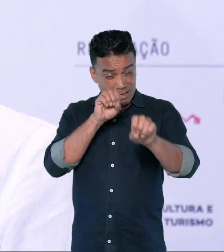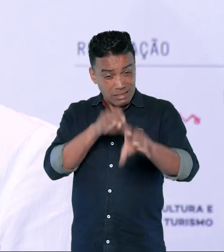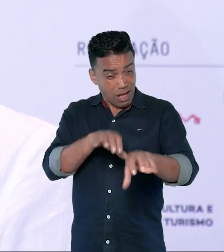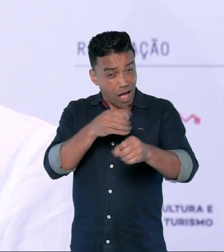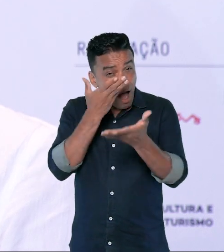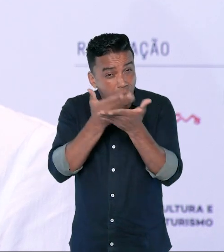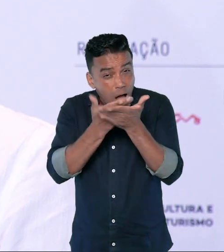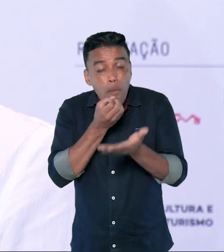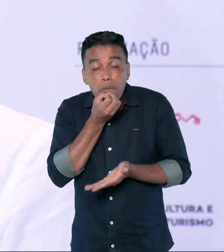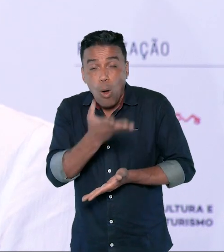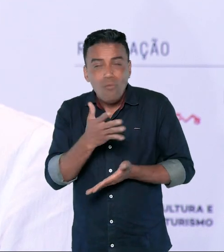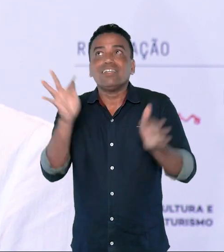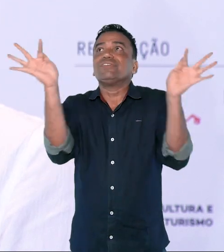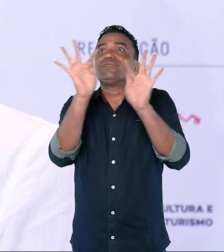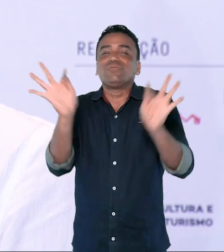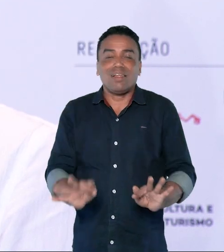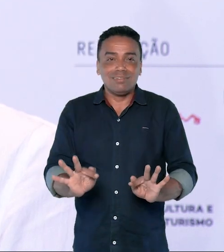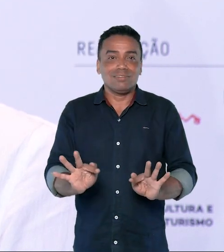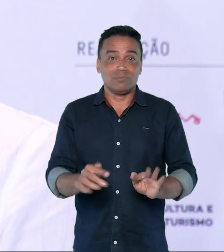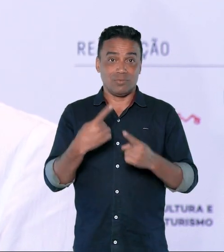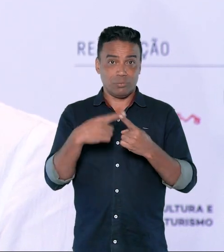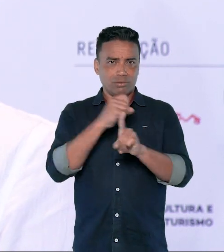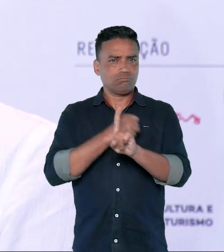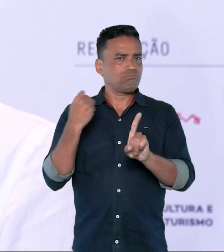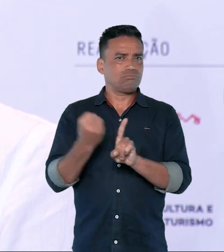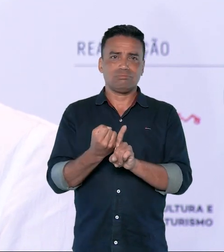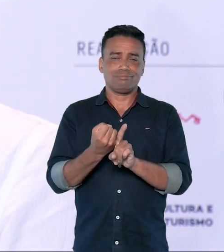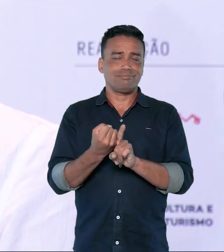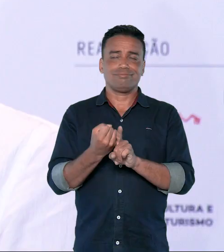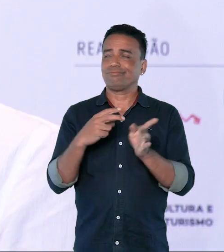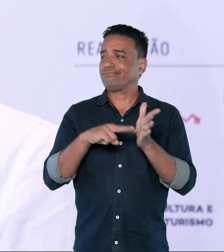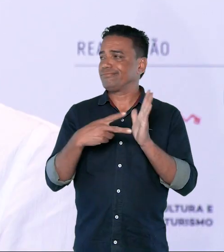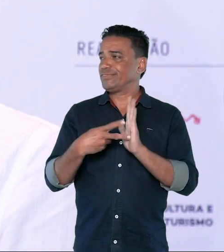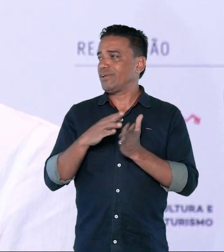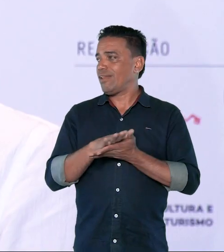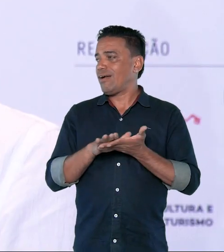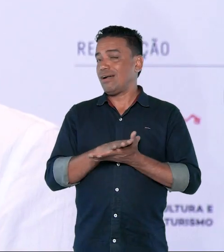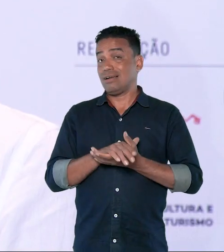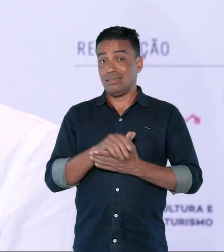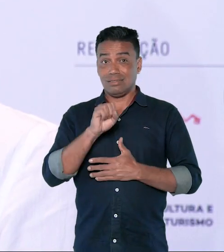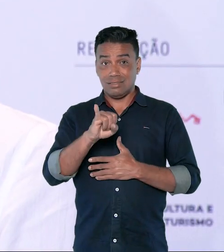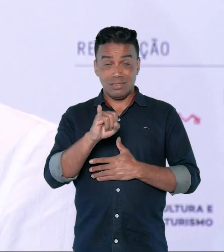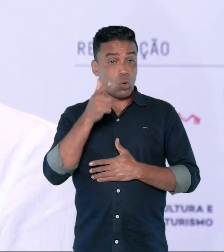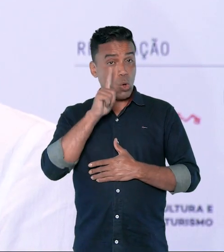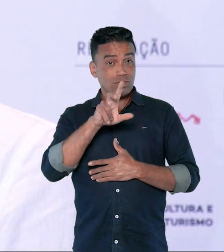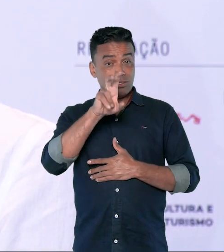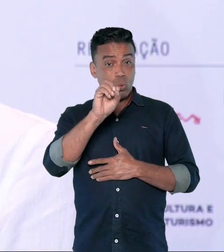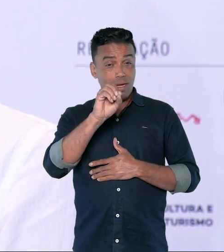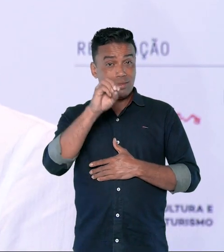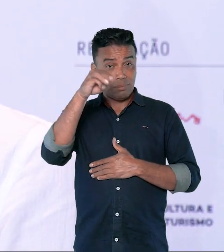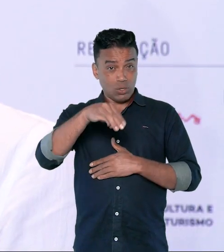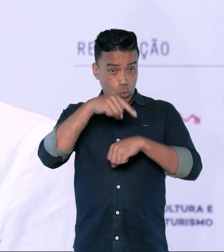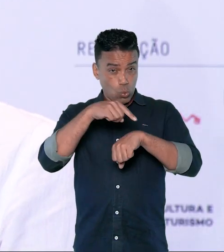boa. Né? O que para a sociedade não quer dizer nada, você conseguir dar, sei lá, 50 minutos de uma grande